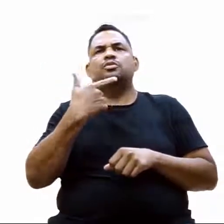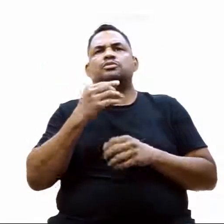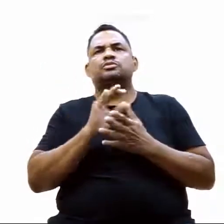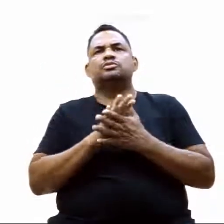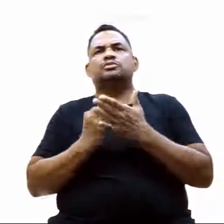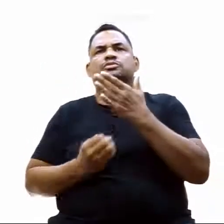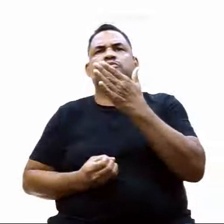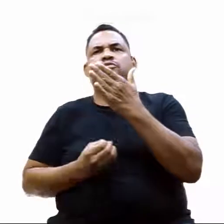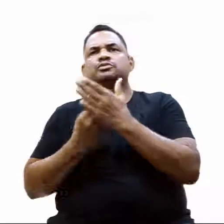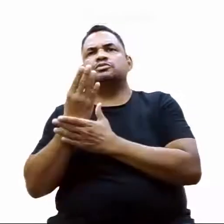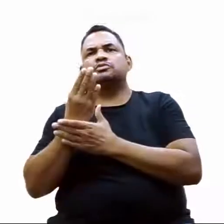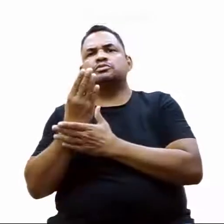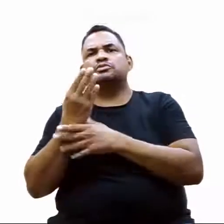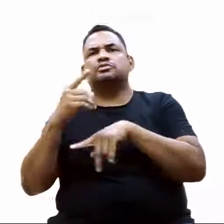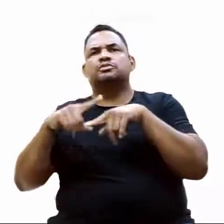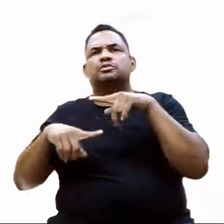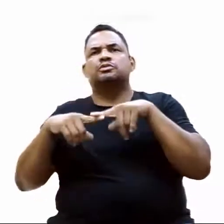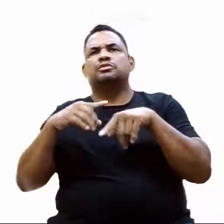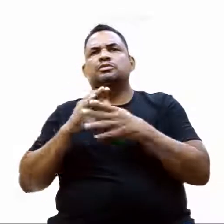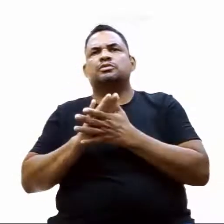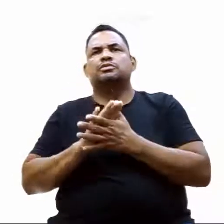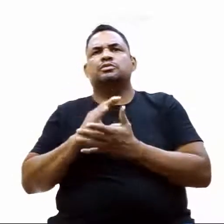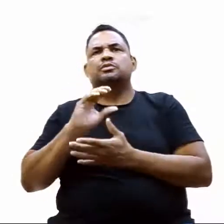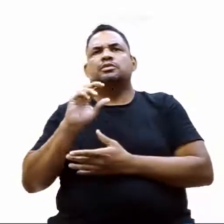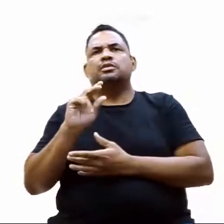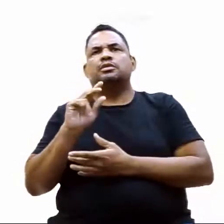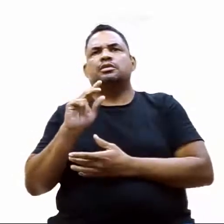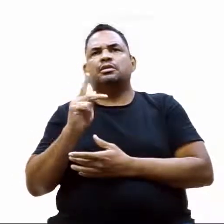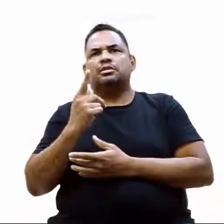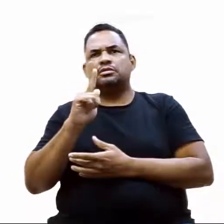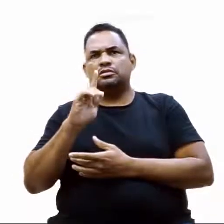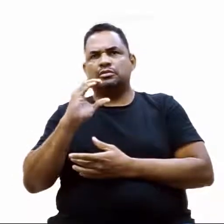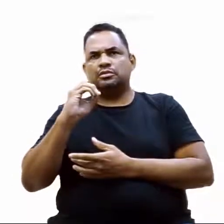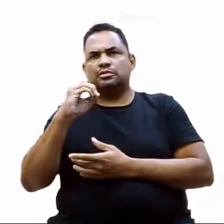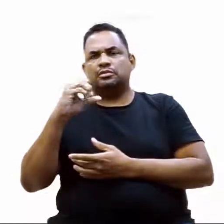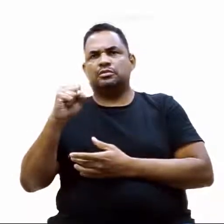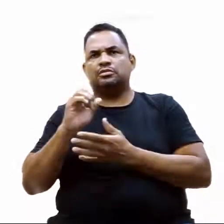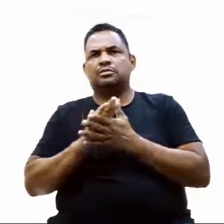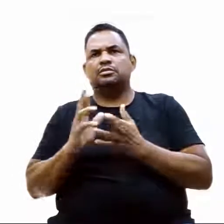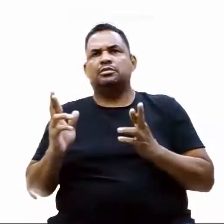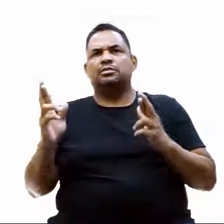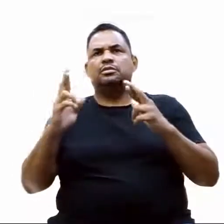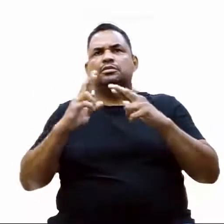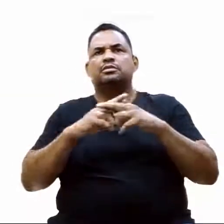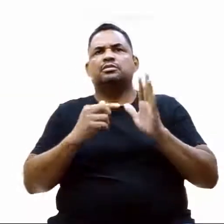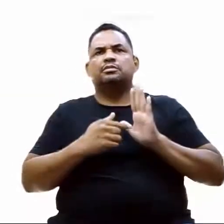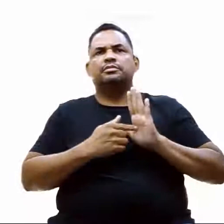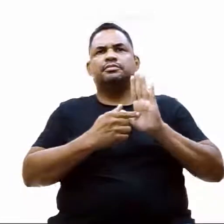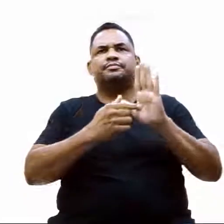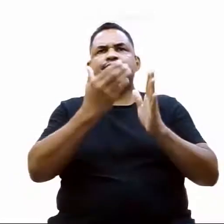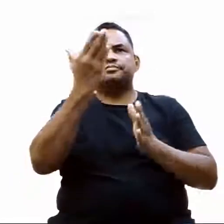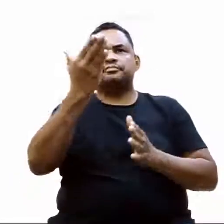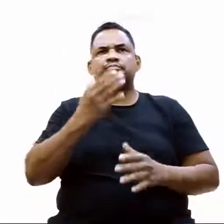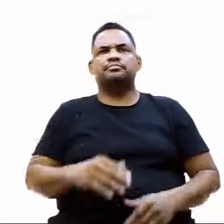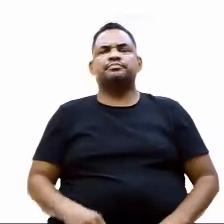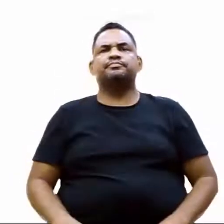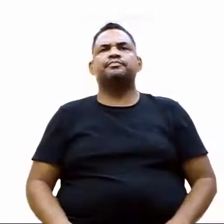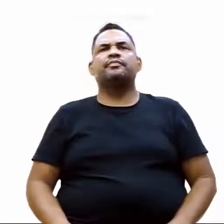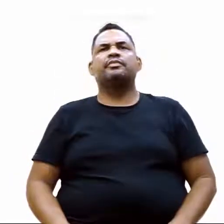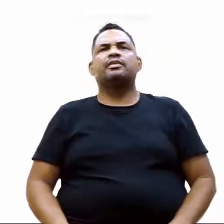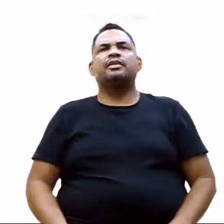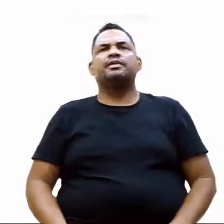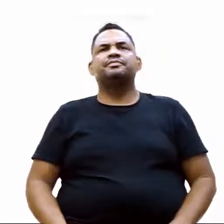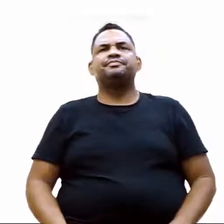óxido de mercúrio, cuja reação ela está bem expressa aqui, ó.